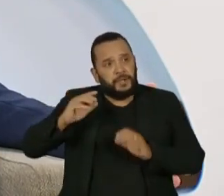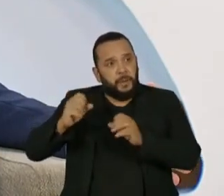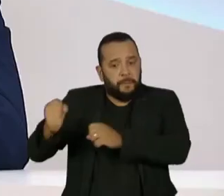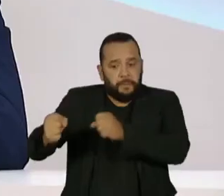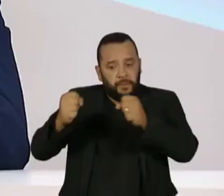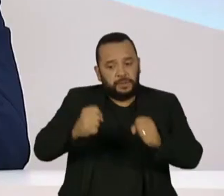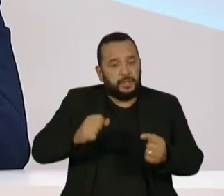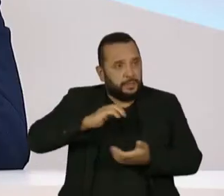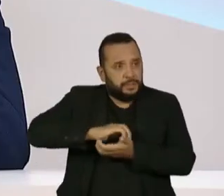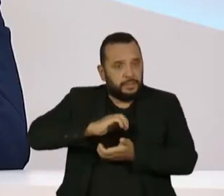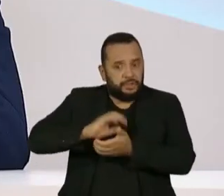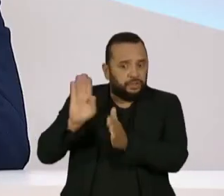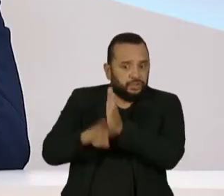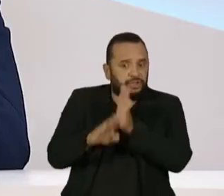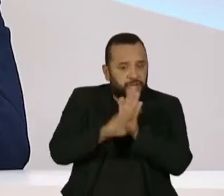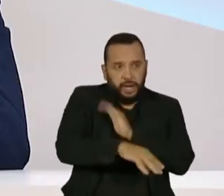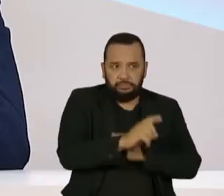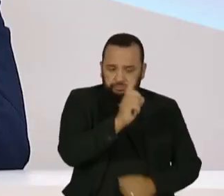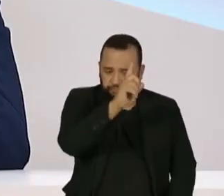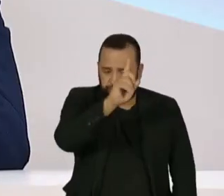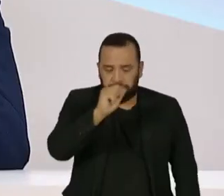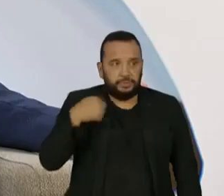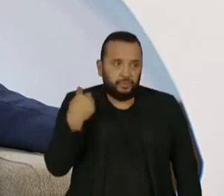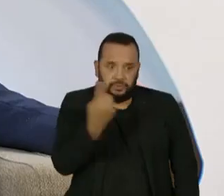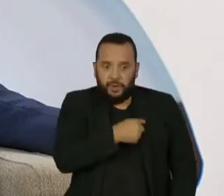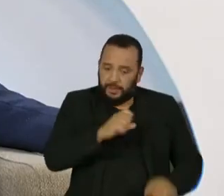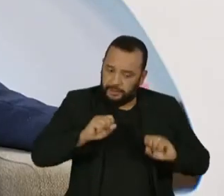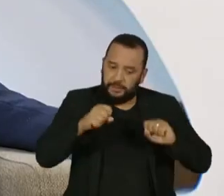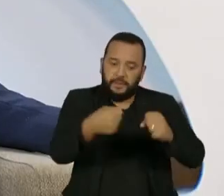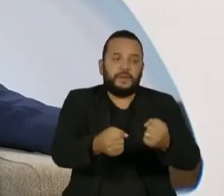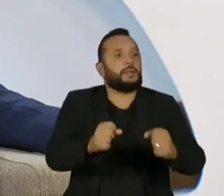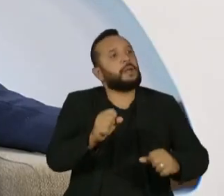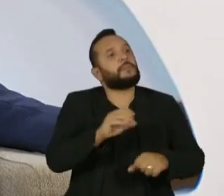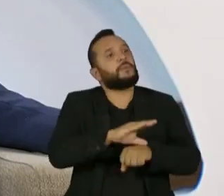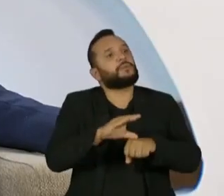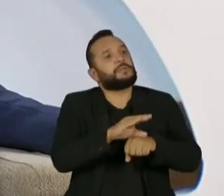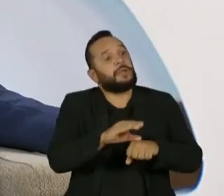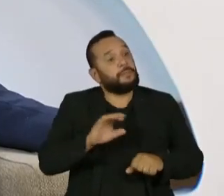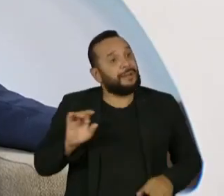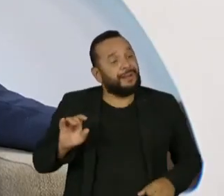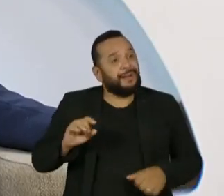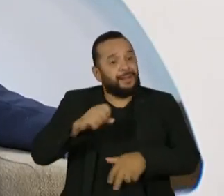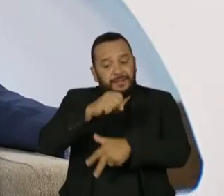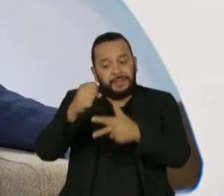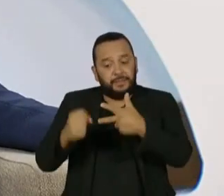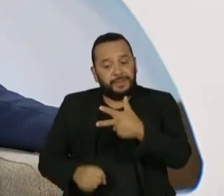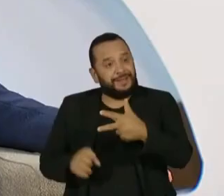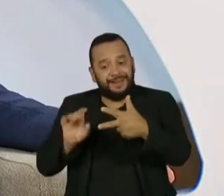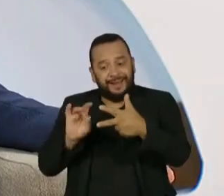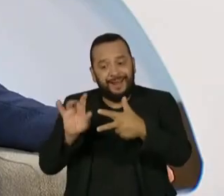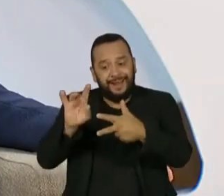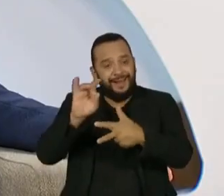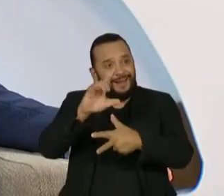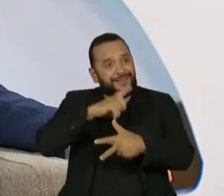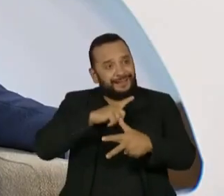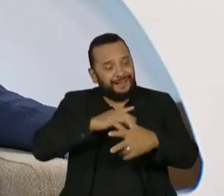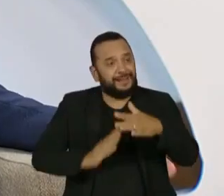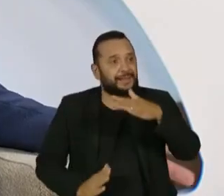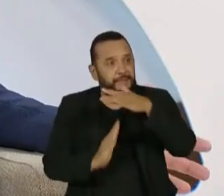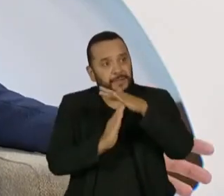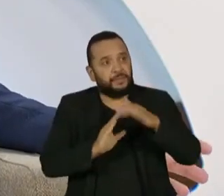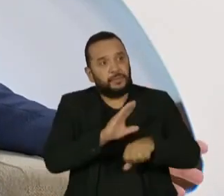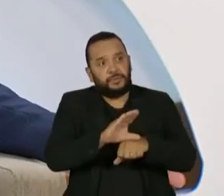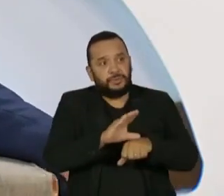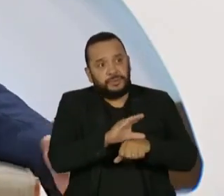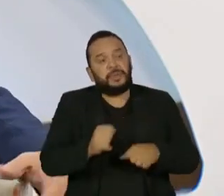defendemos a Constituição, agora acreditamos que cada poder tem que exercer as suas prerrogativas dentro do que estabelece os limites constitucionais. E